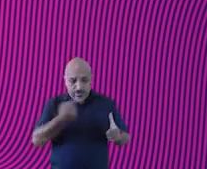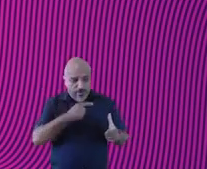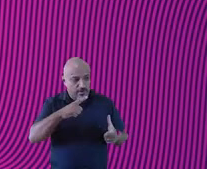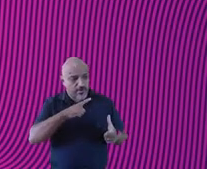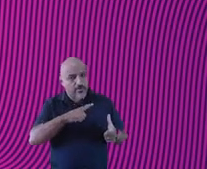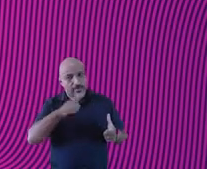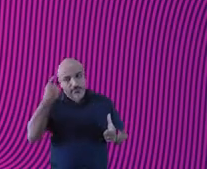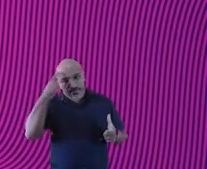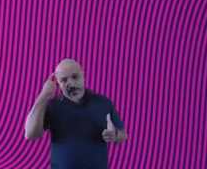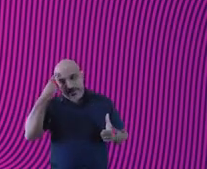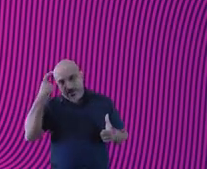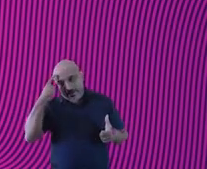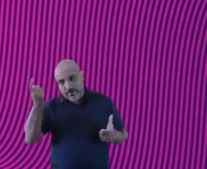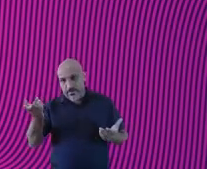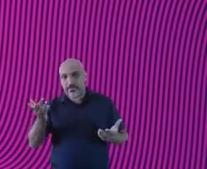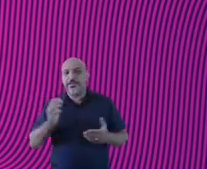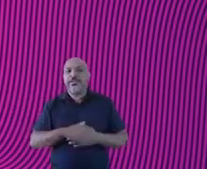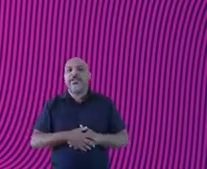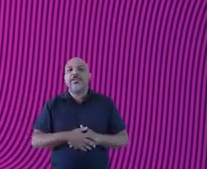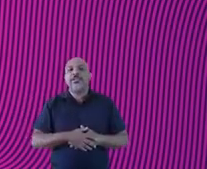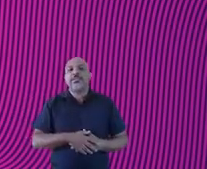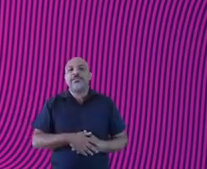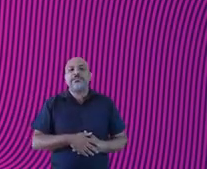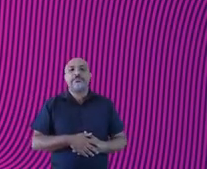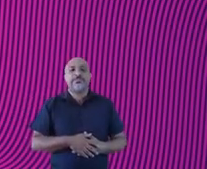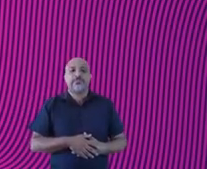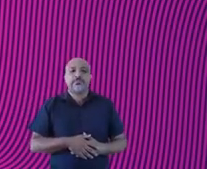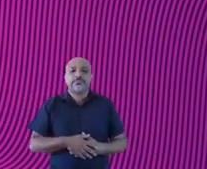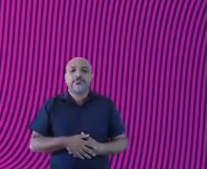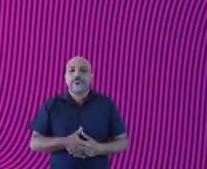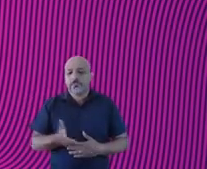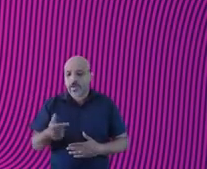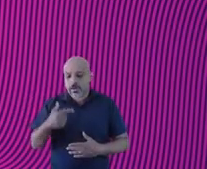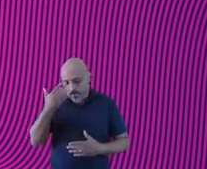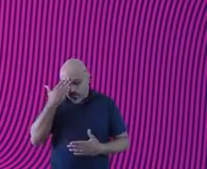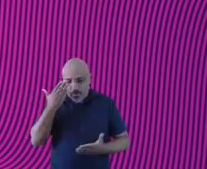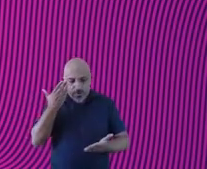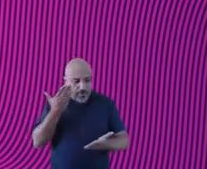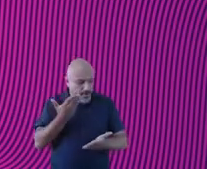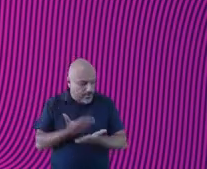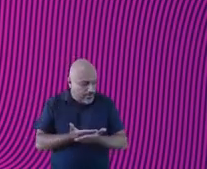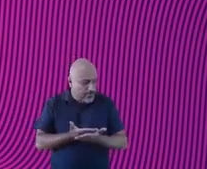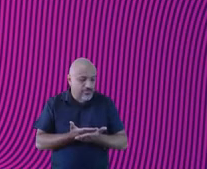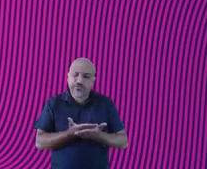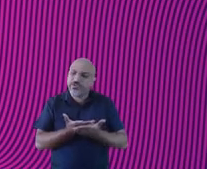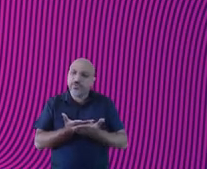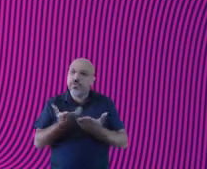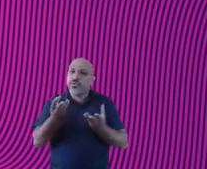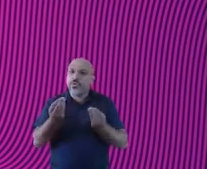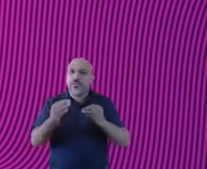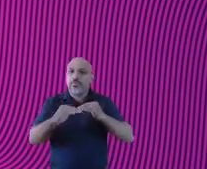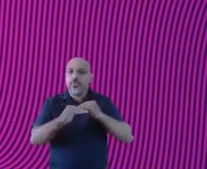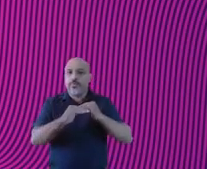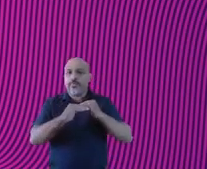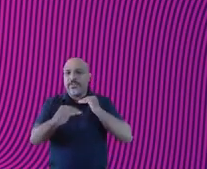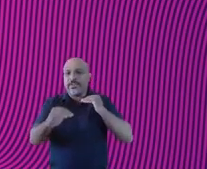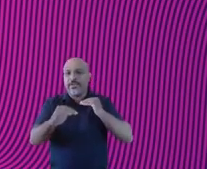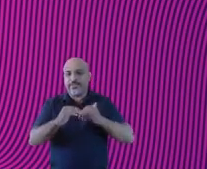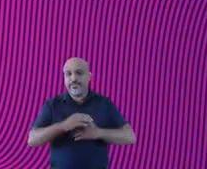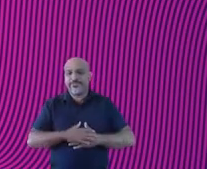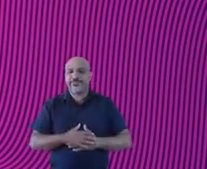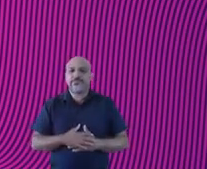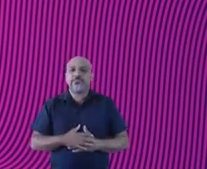né? Então, uma condução, acredito que é muito padrão, né?